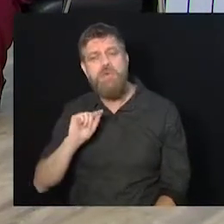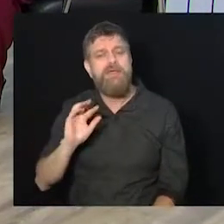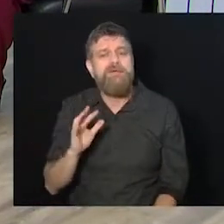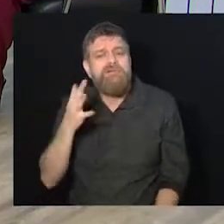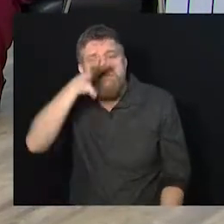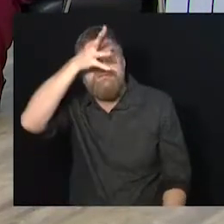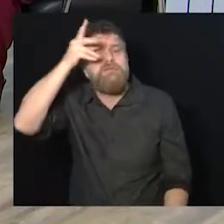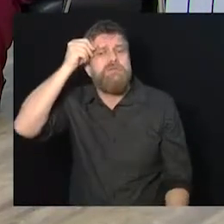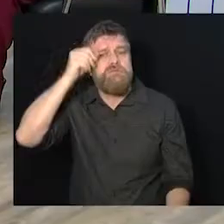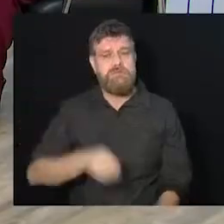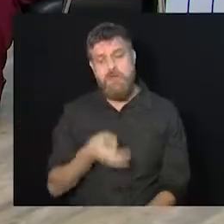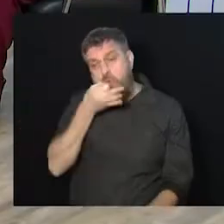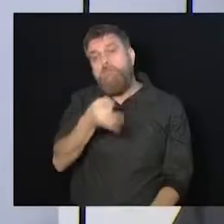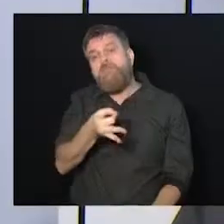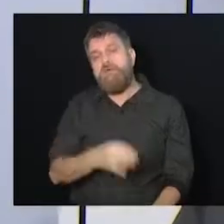acontecendo?